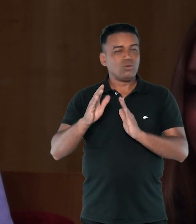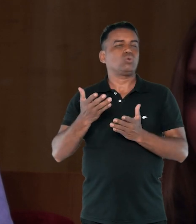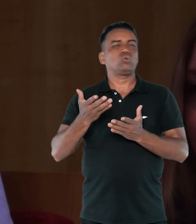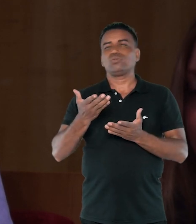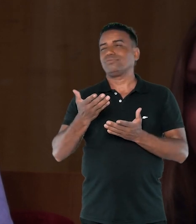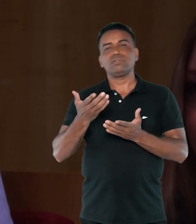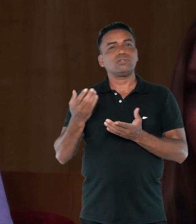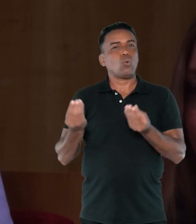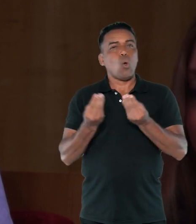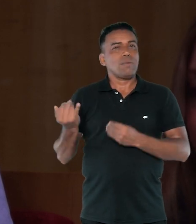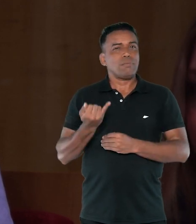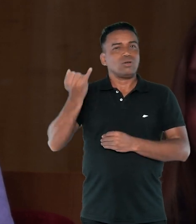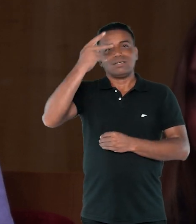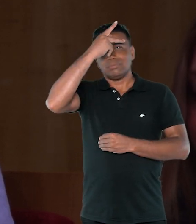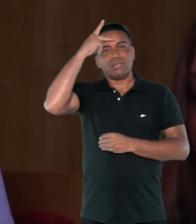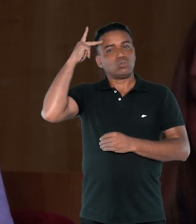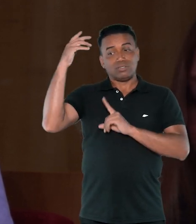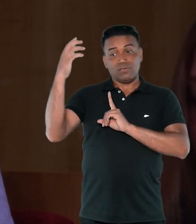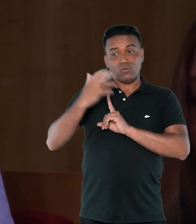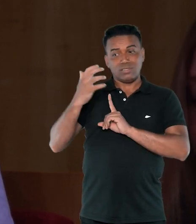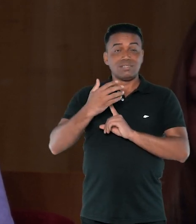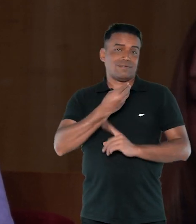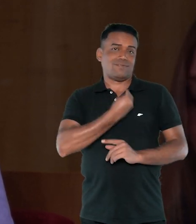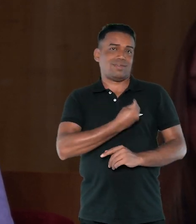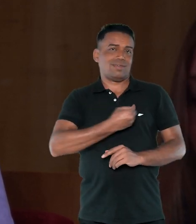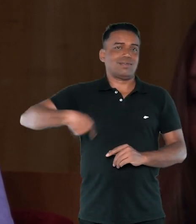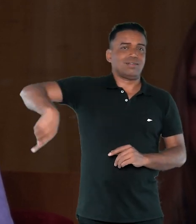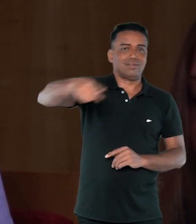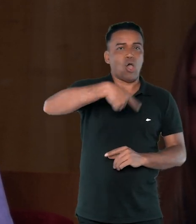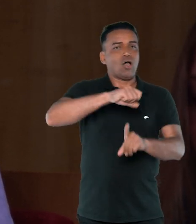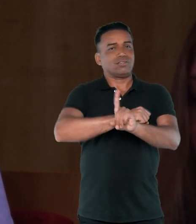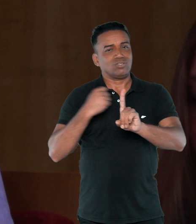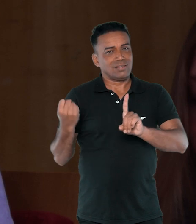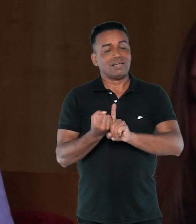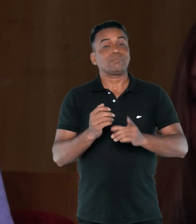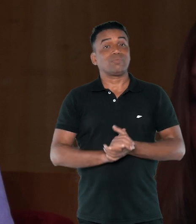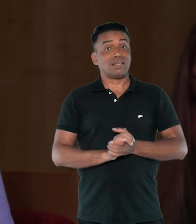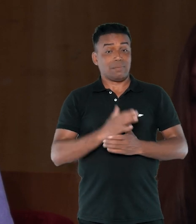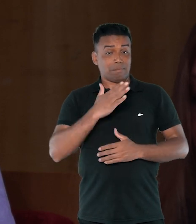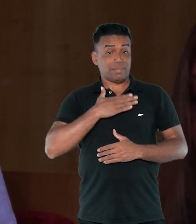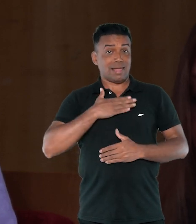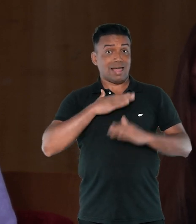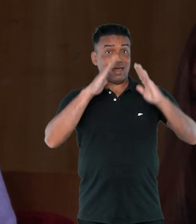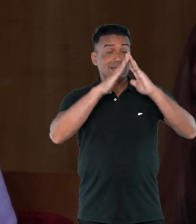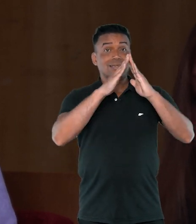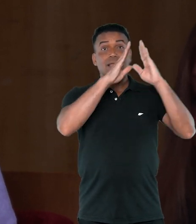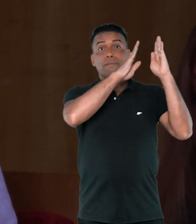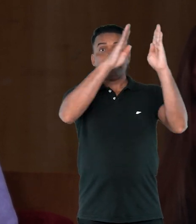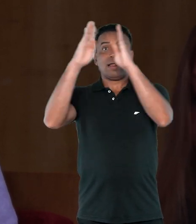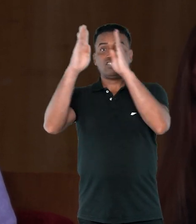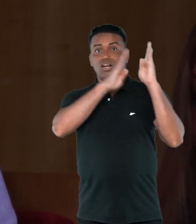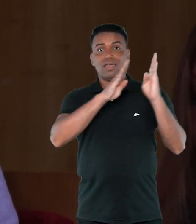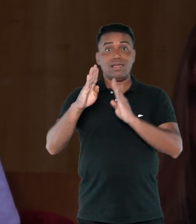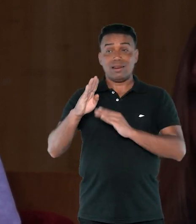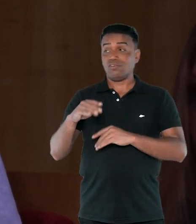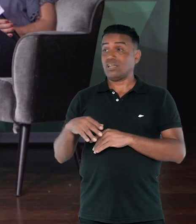você compartilhasse, nessa trajetória sua também de leitora, quais são os autores, autoras que te influenciam